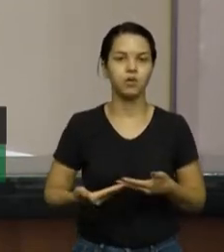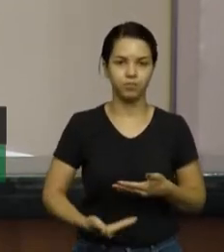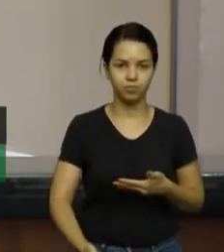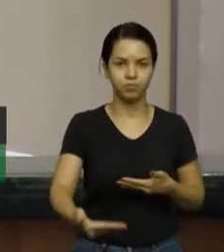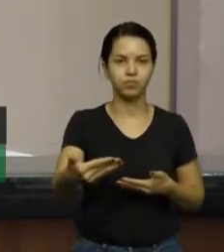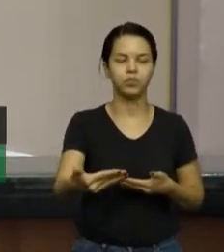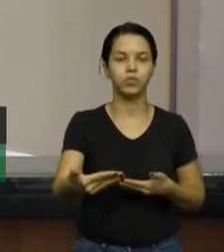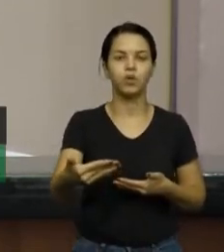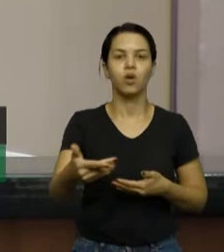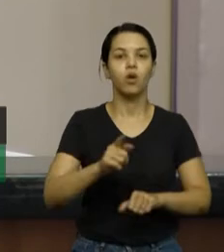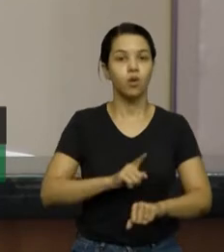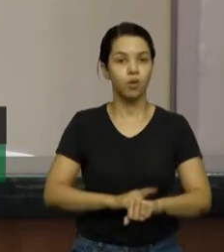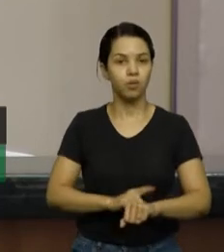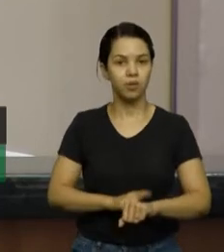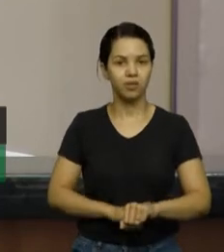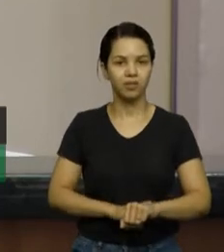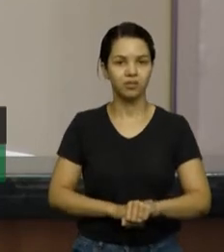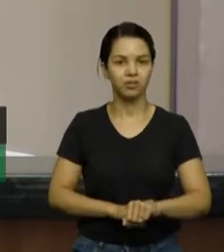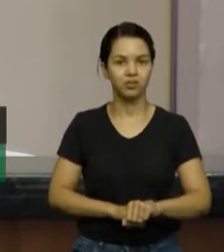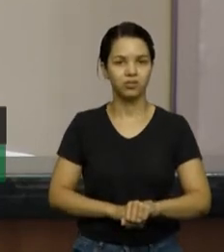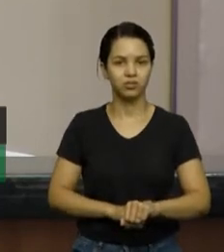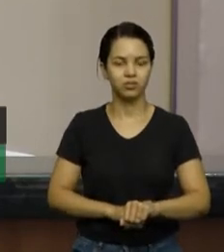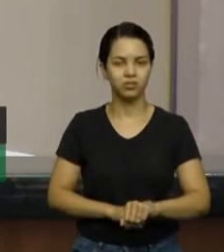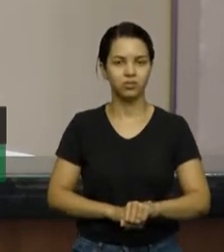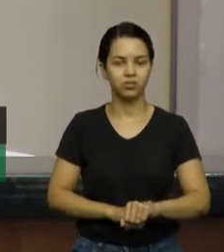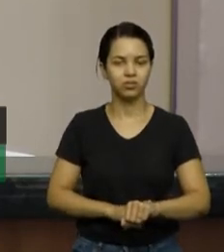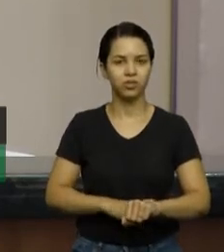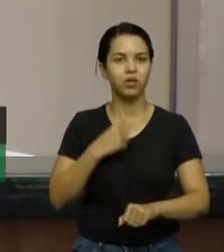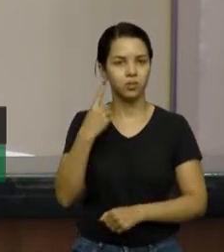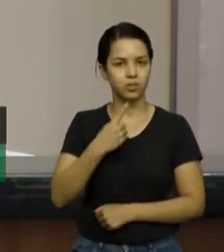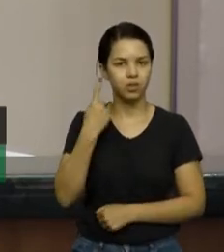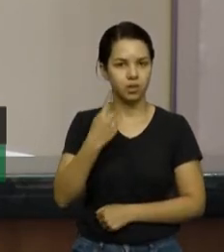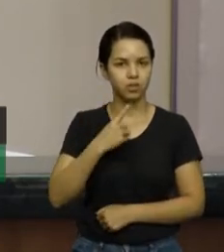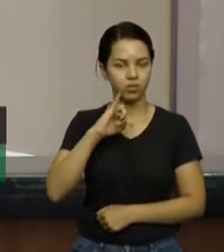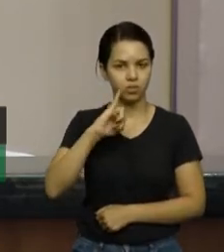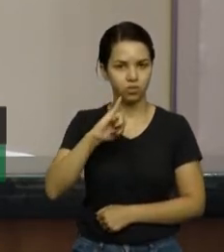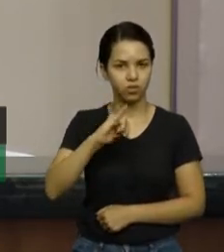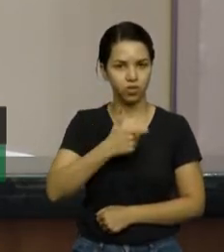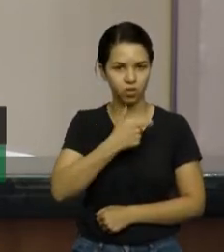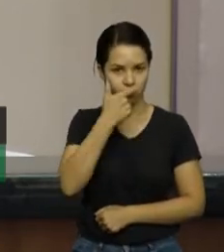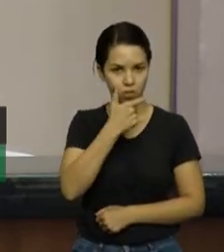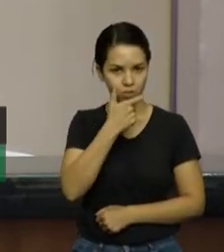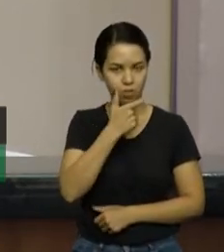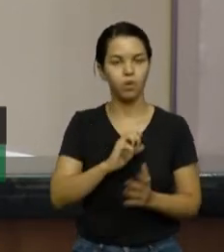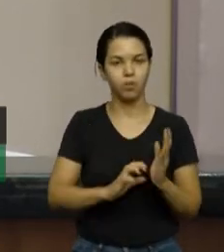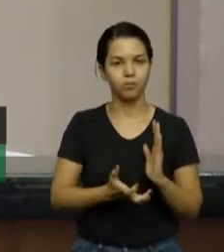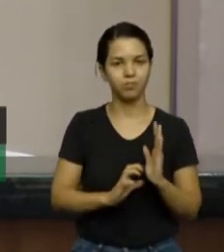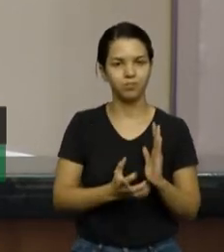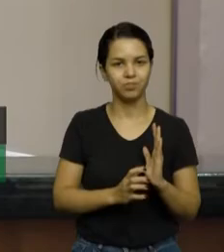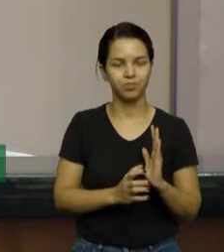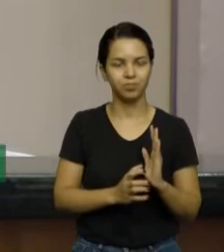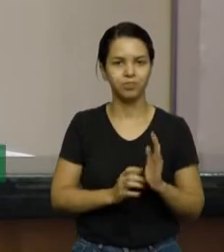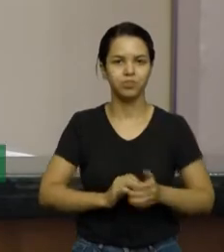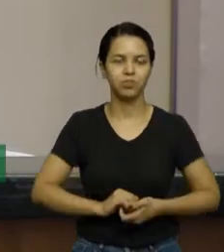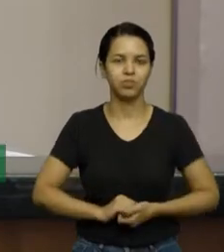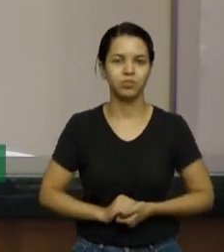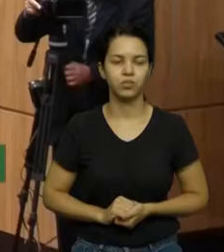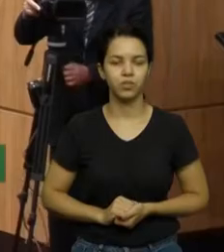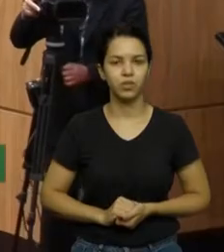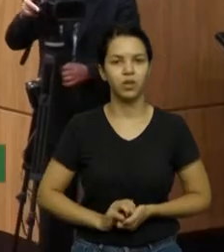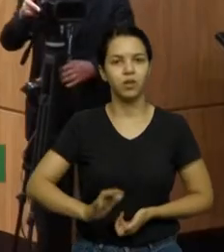ao horário, deputado Jerry Comper, dos partidos políticos. Senhor presidente, pela